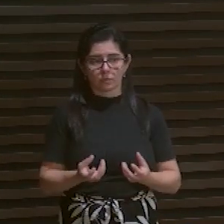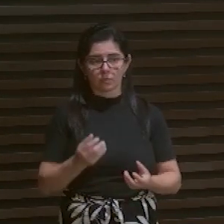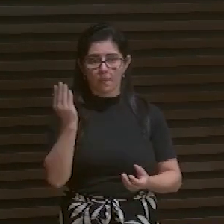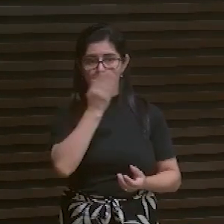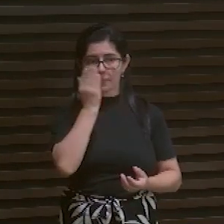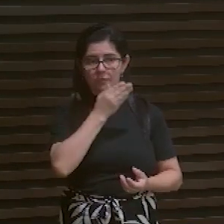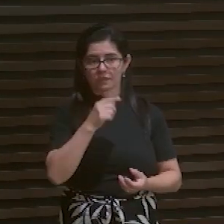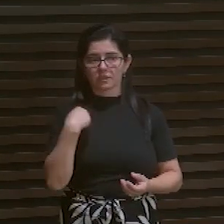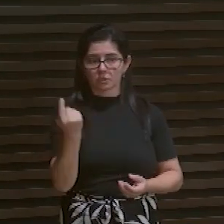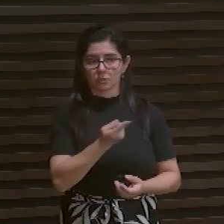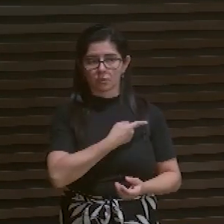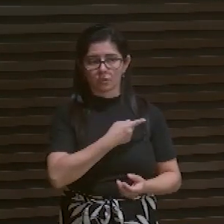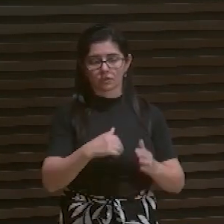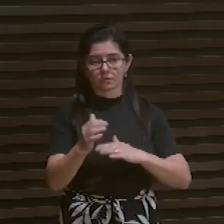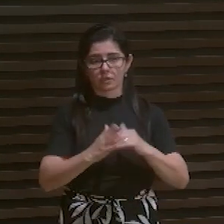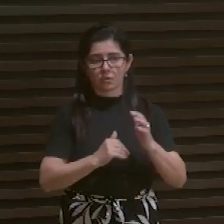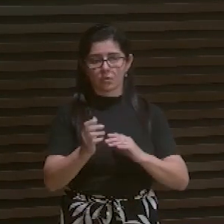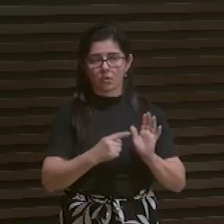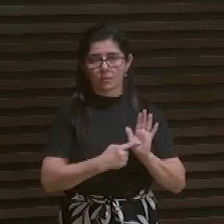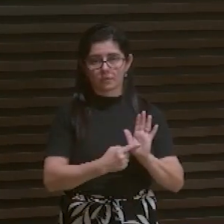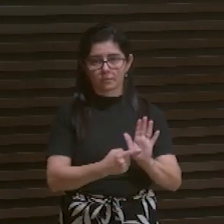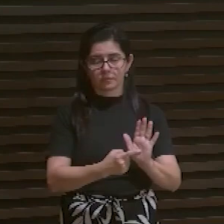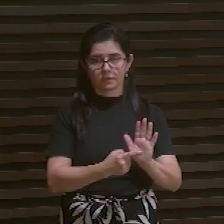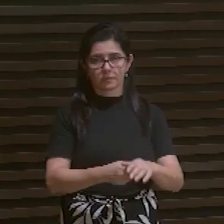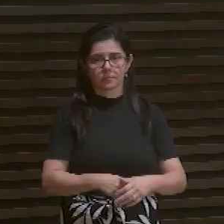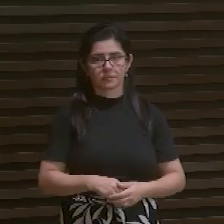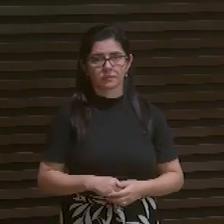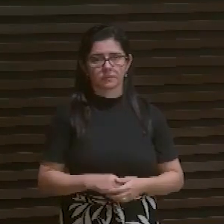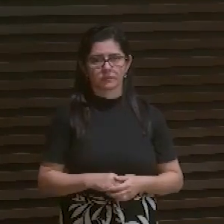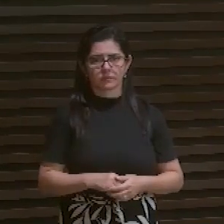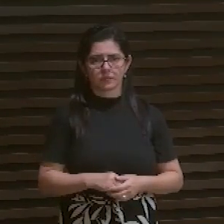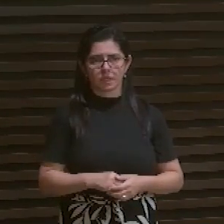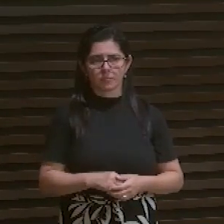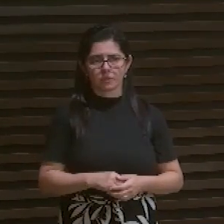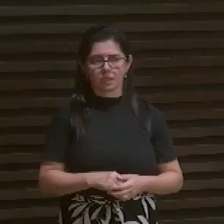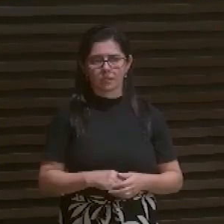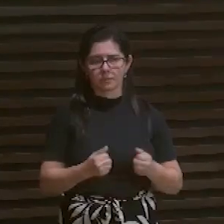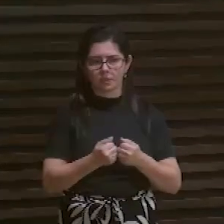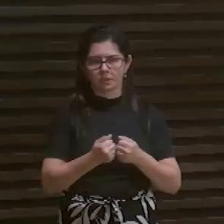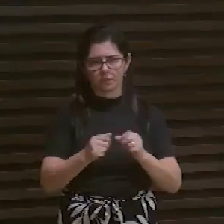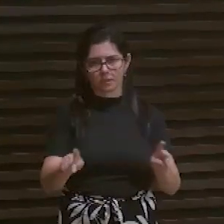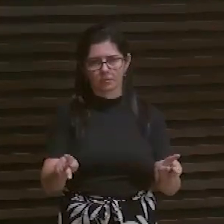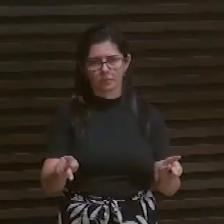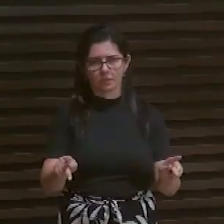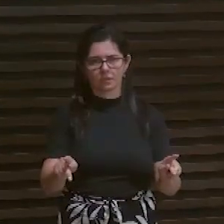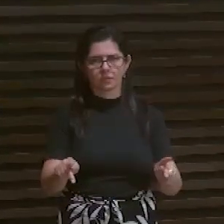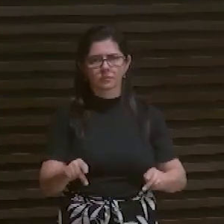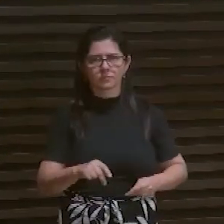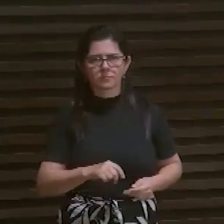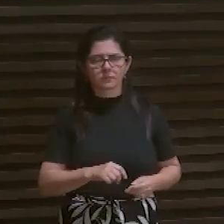de recompensa de acordo com o que fizemos. Vamos ler Apocalipse 22, 12? Vamos